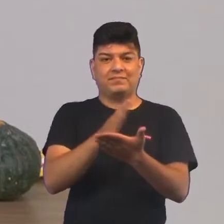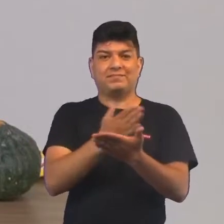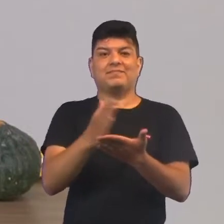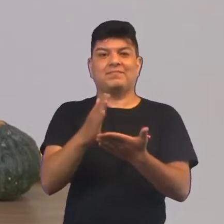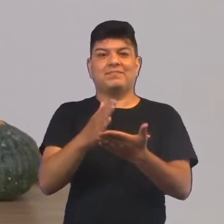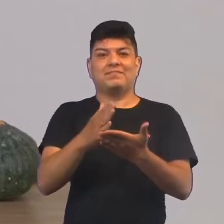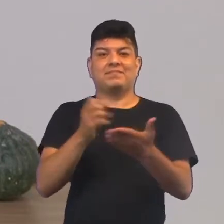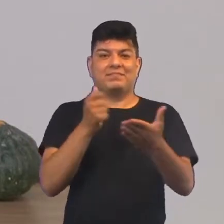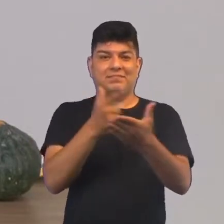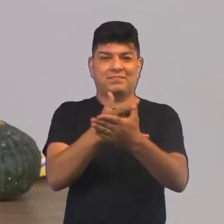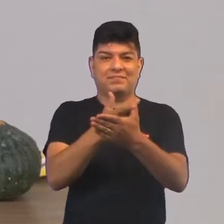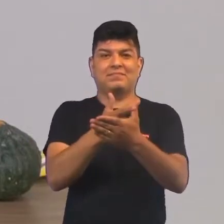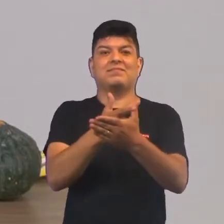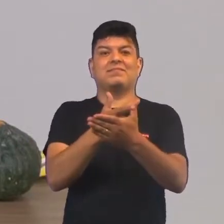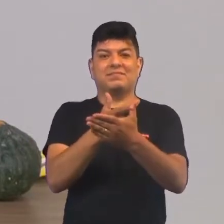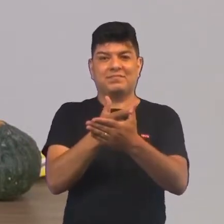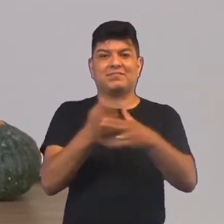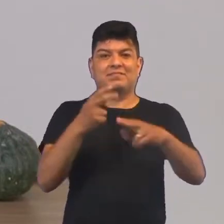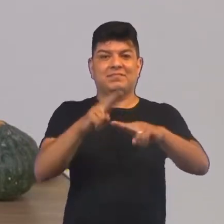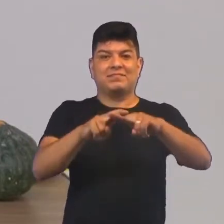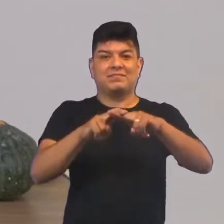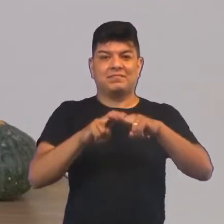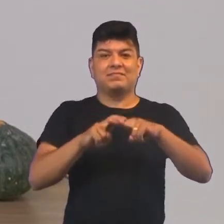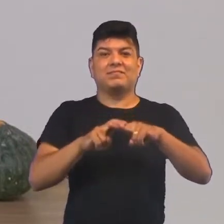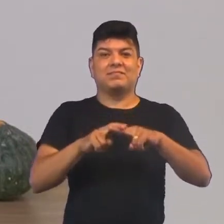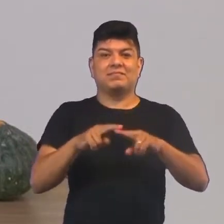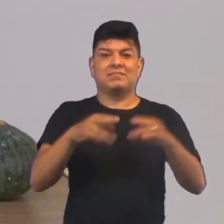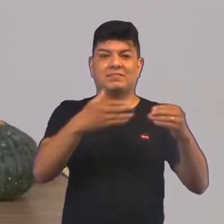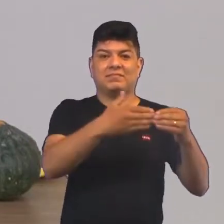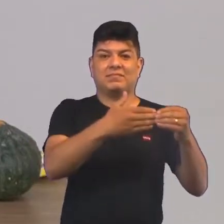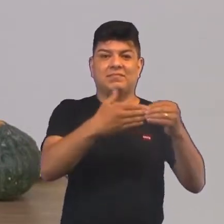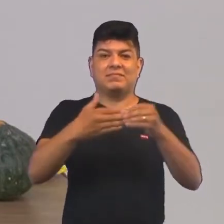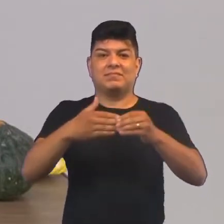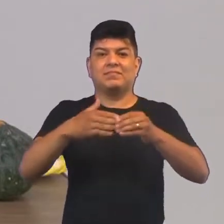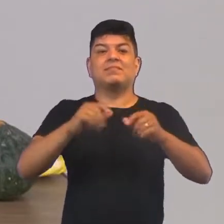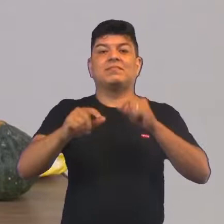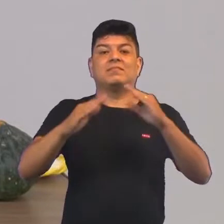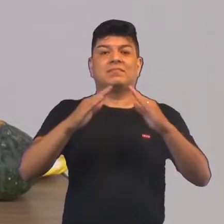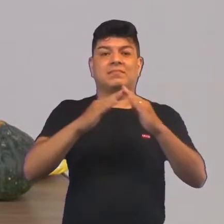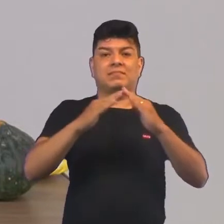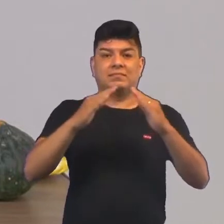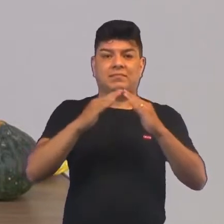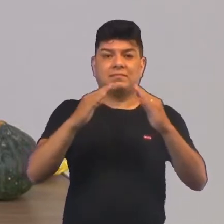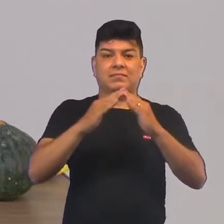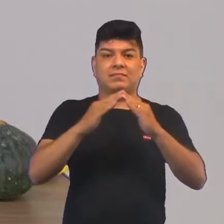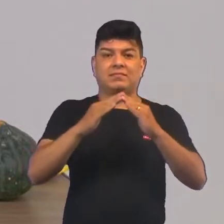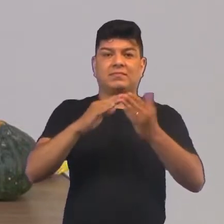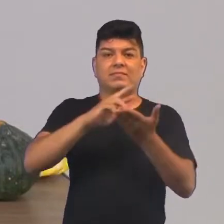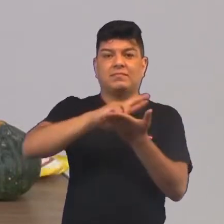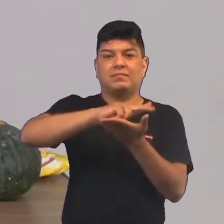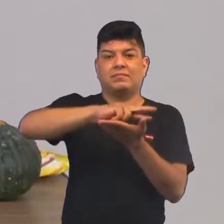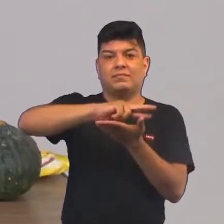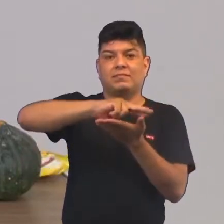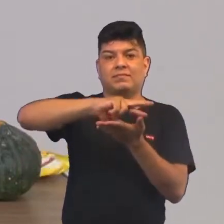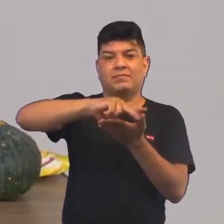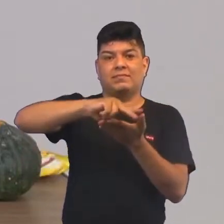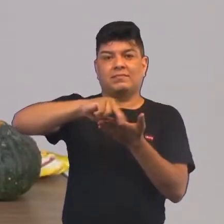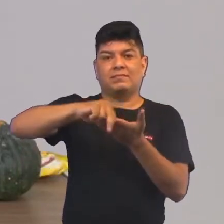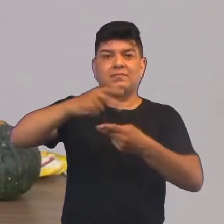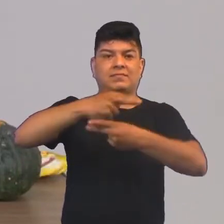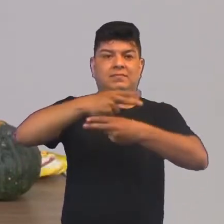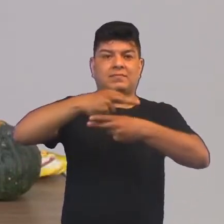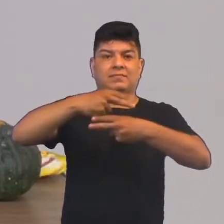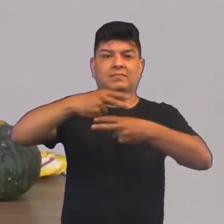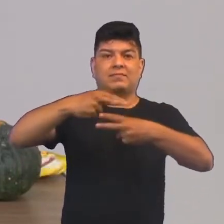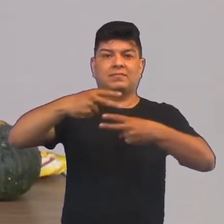fazer algumas compras. Então ela trouxe para casa uma cesta recheada de alguns